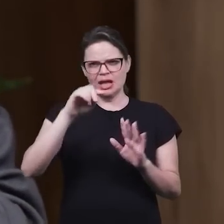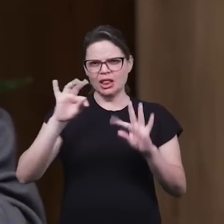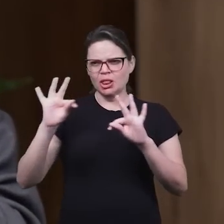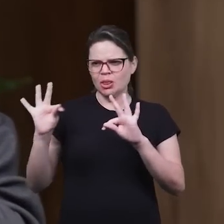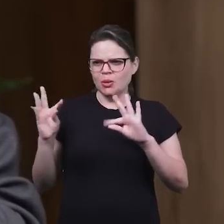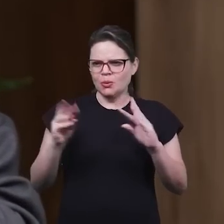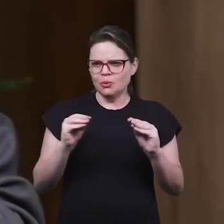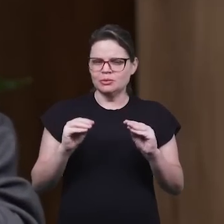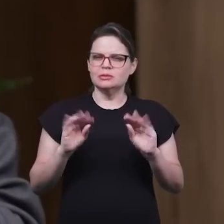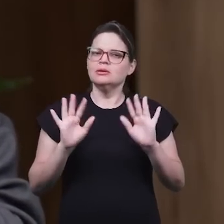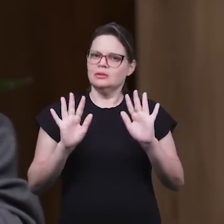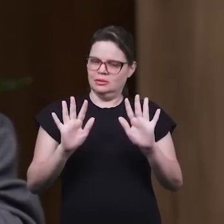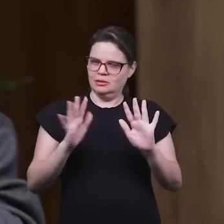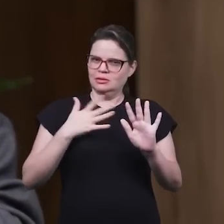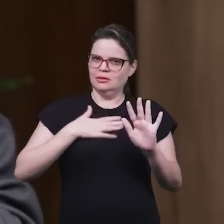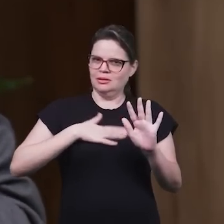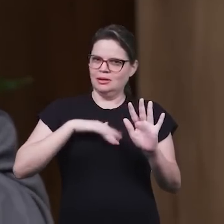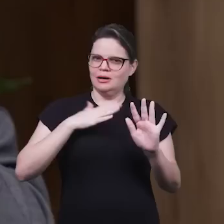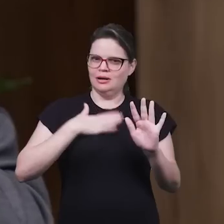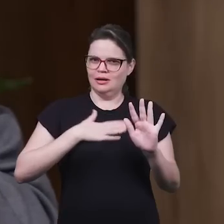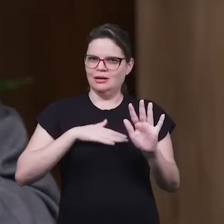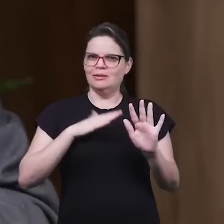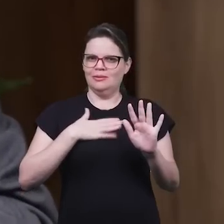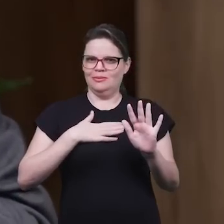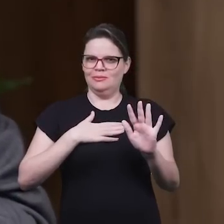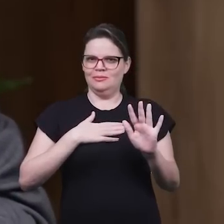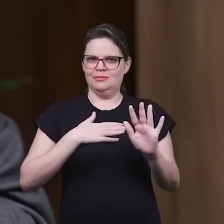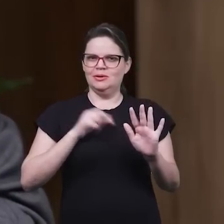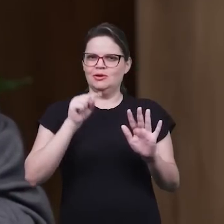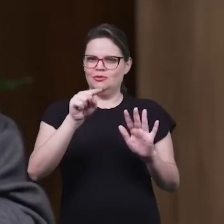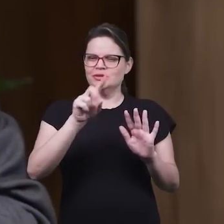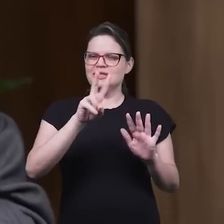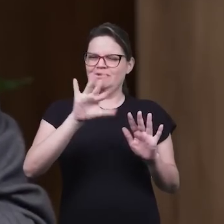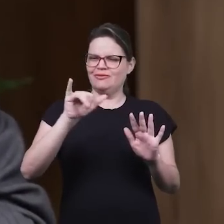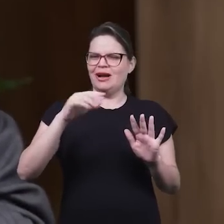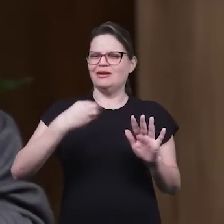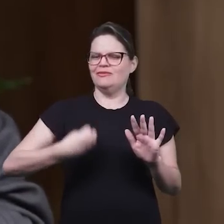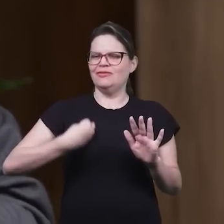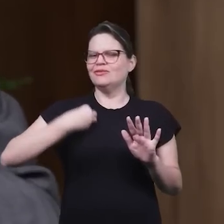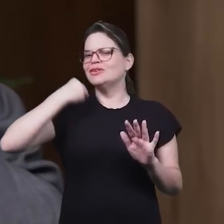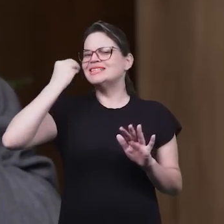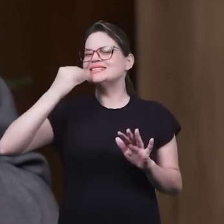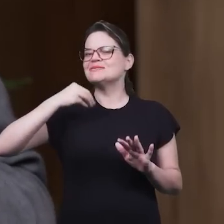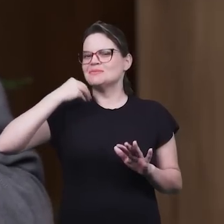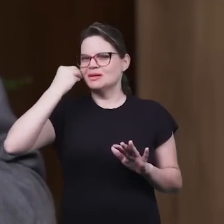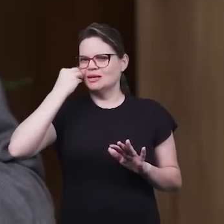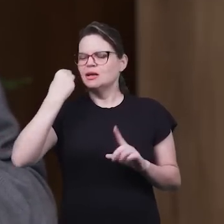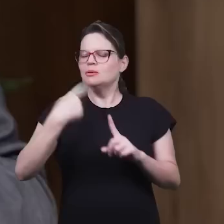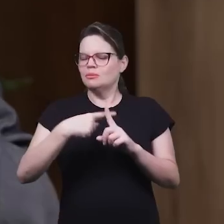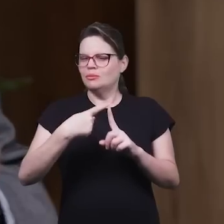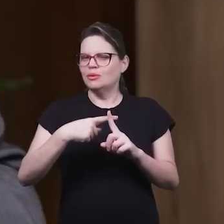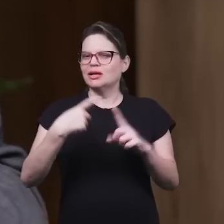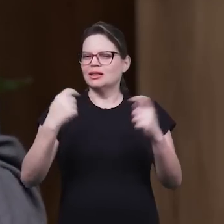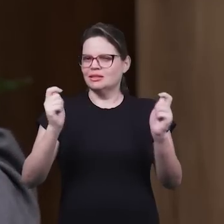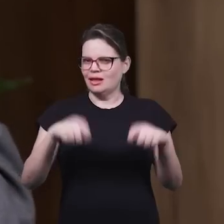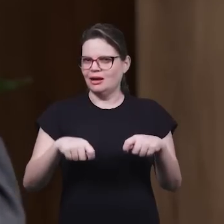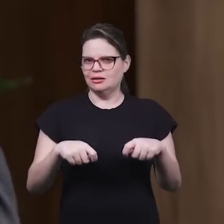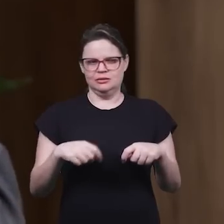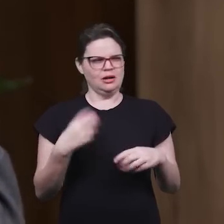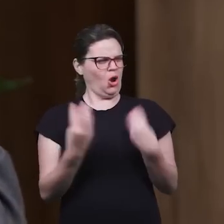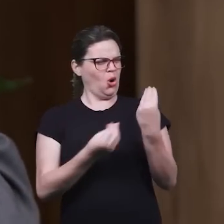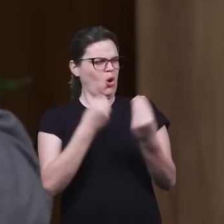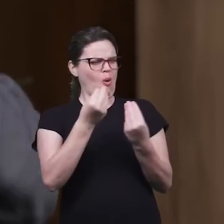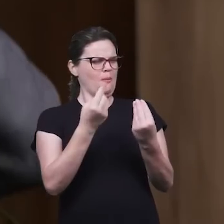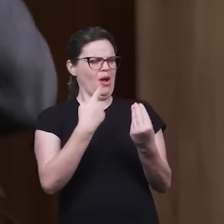dito, é porque ainda falta um encontro, uma experiência. Mas como é que é possível ter